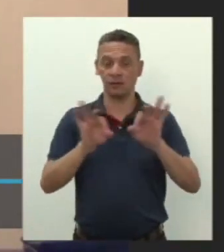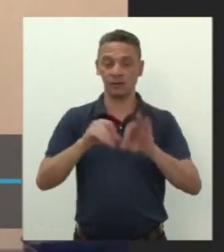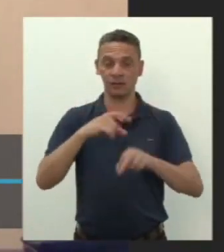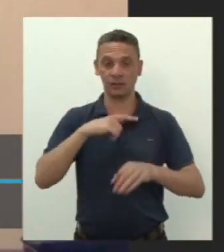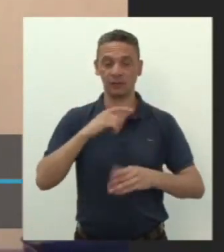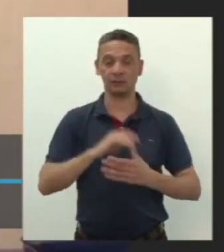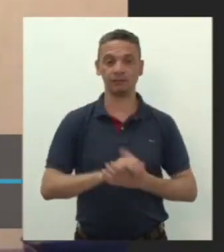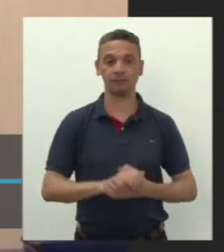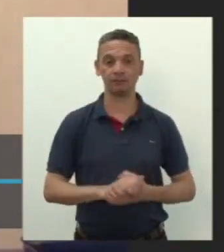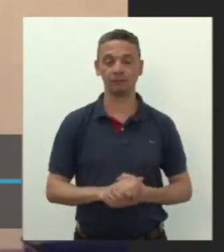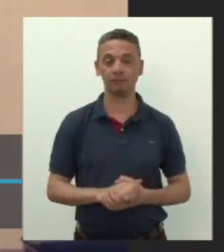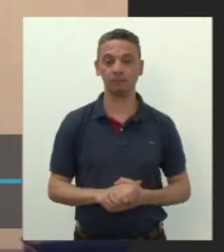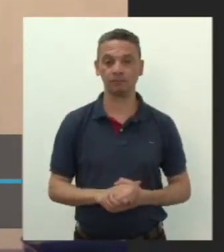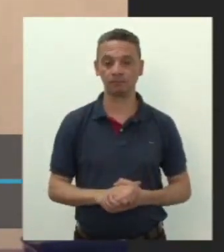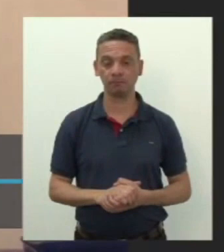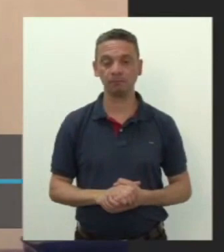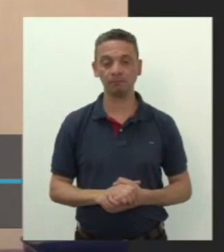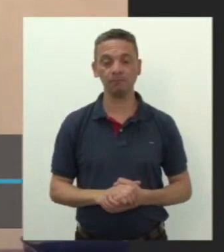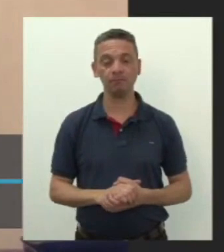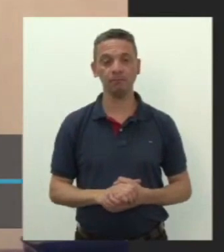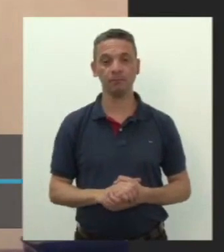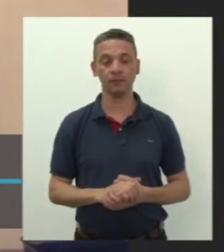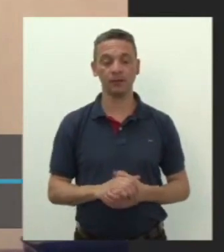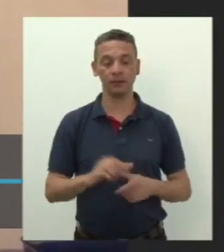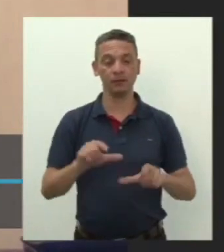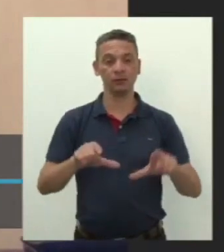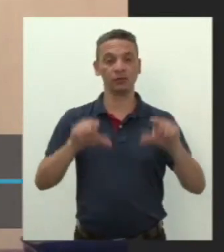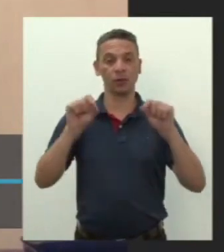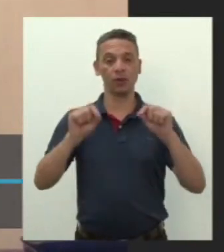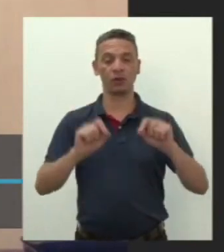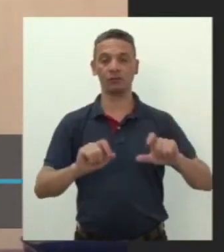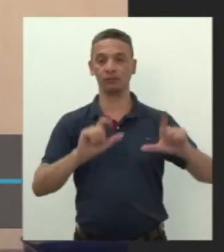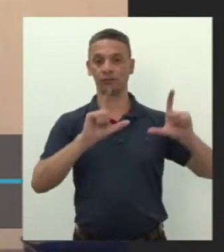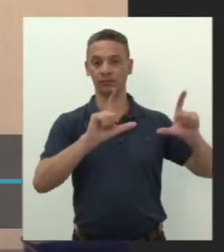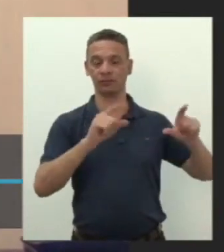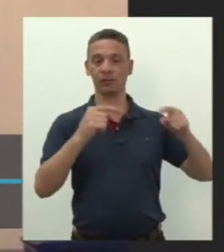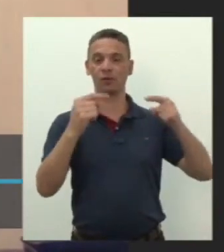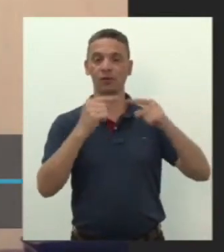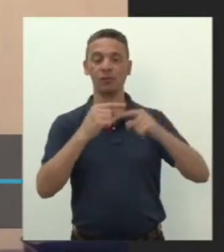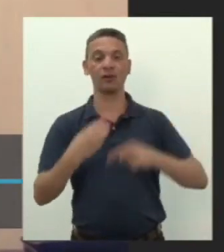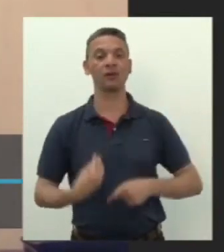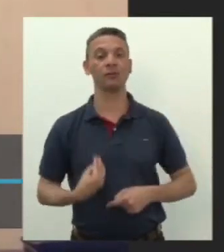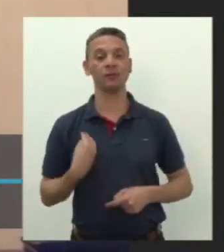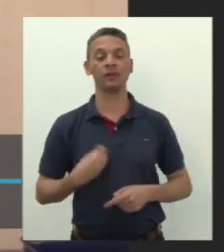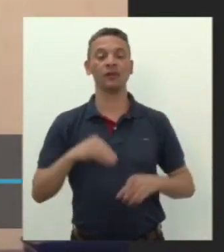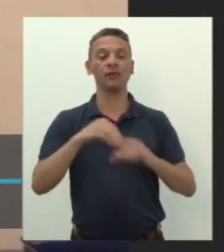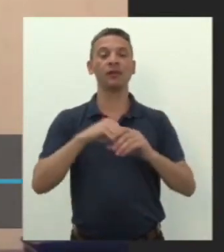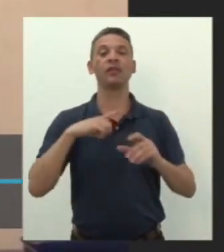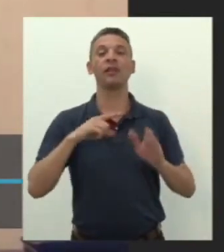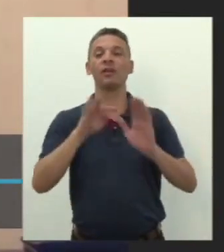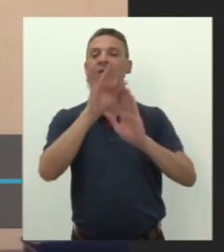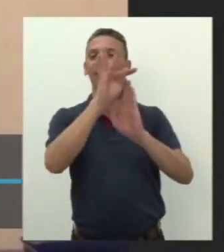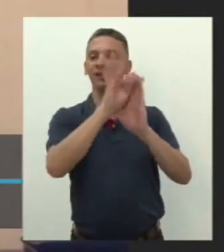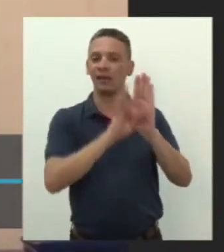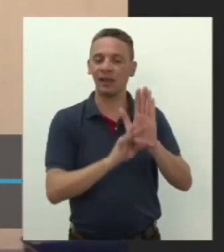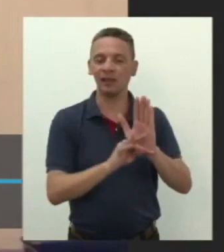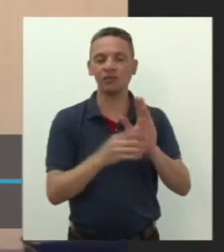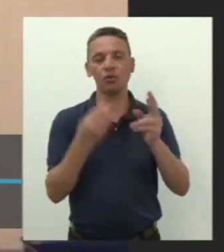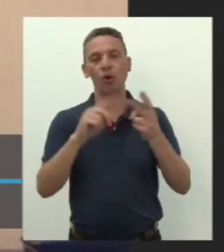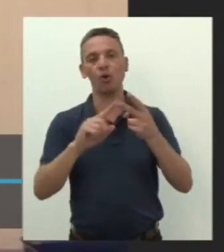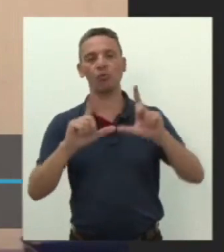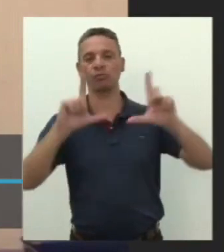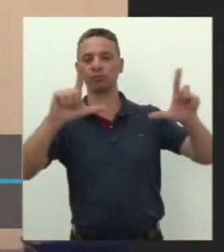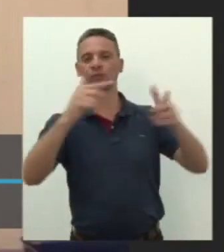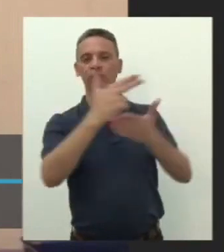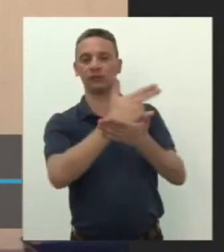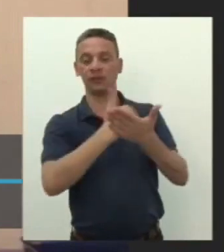temos aqui. É uma seleção, então, de um infográfico que se deu por conta de presença de textos, né, escritos, imagens, que